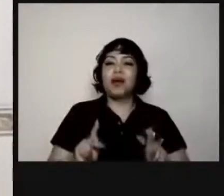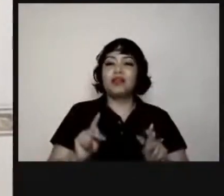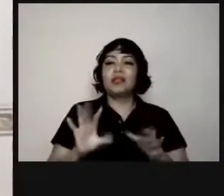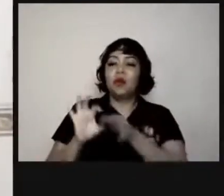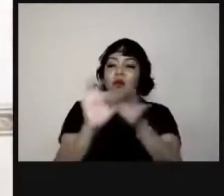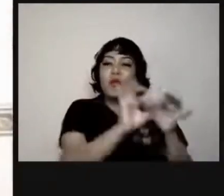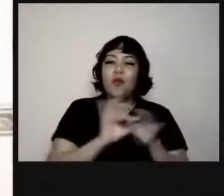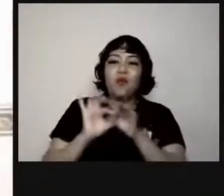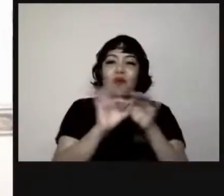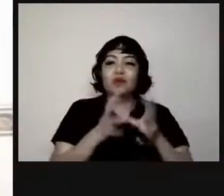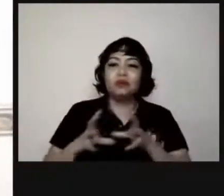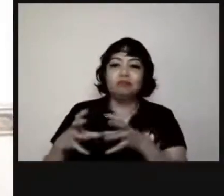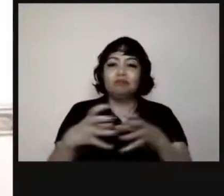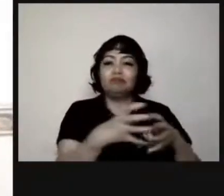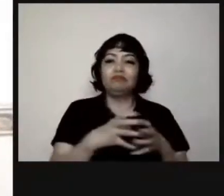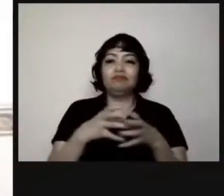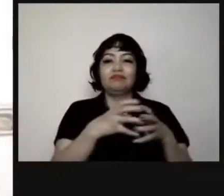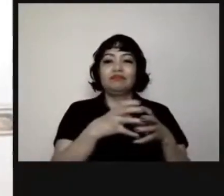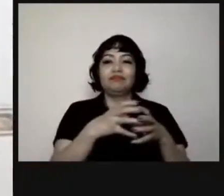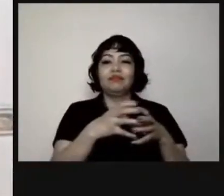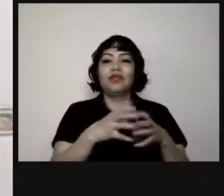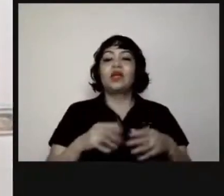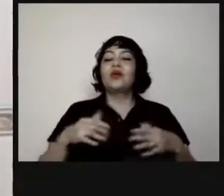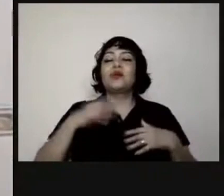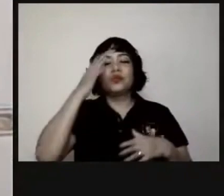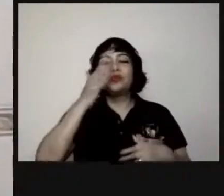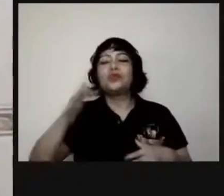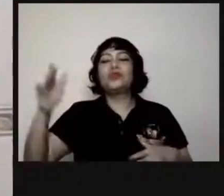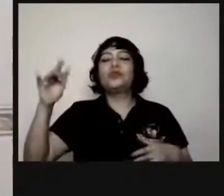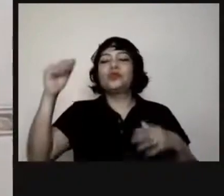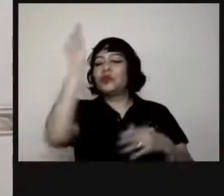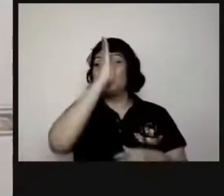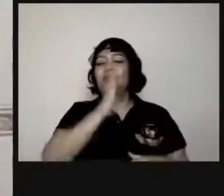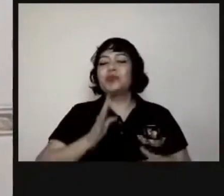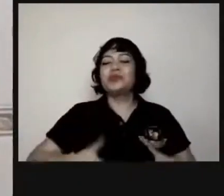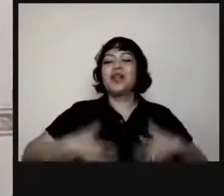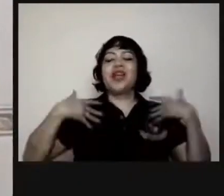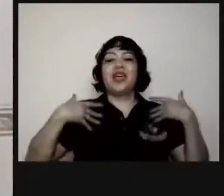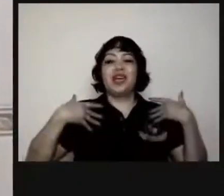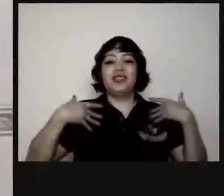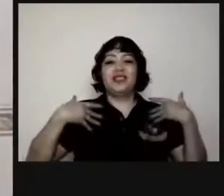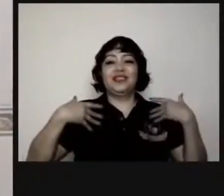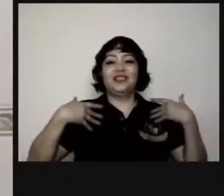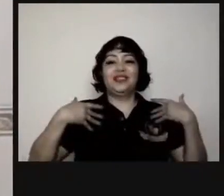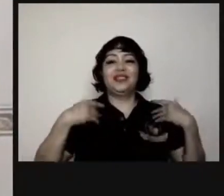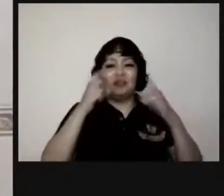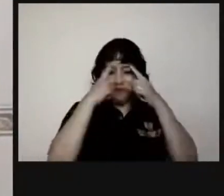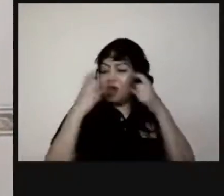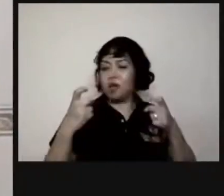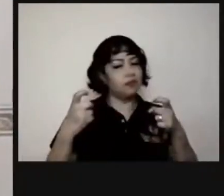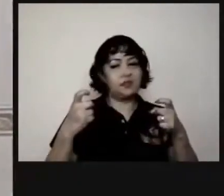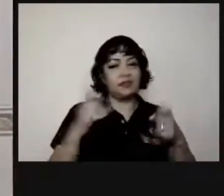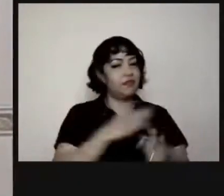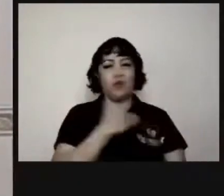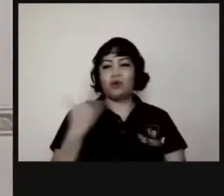as pessoas. Eu sonho com um Brasil alegre, sem violência e morte. Então, aí ela colocou seus